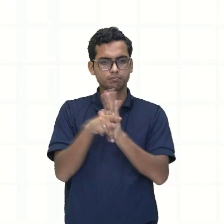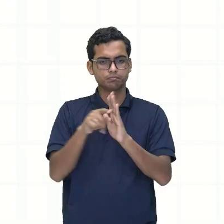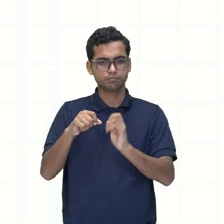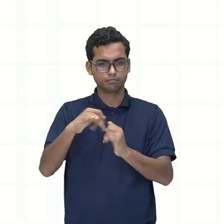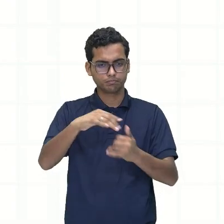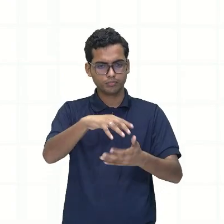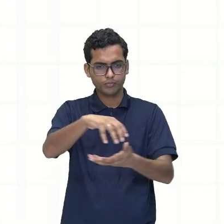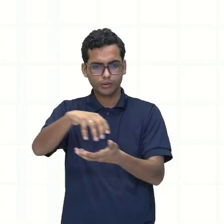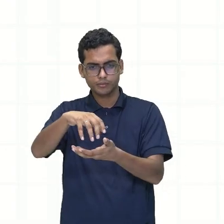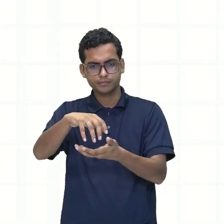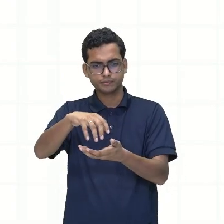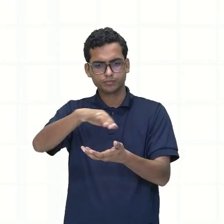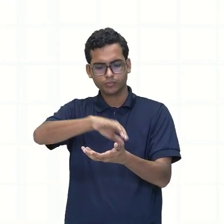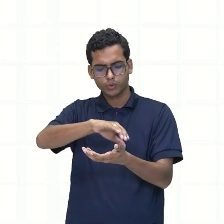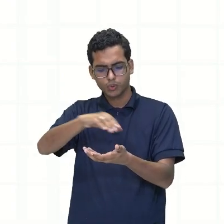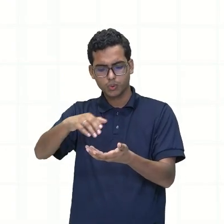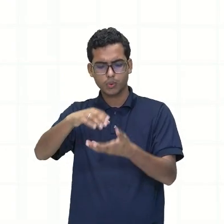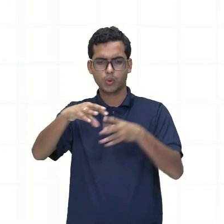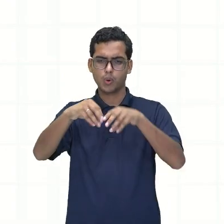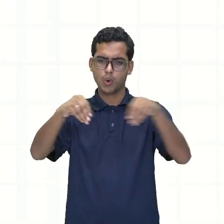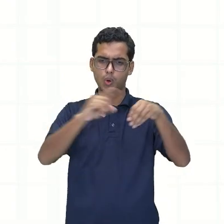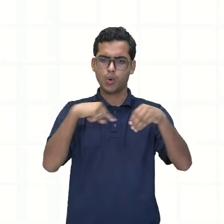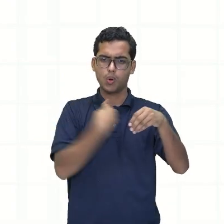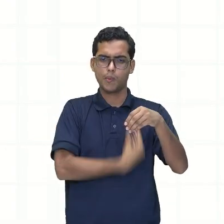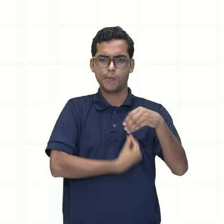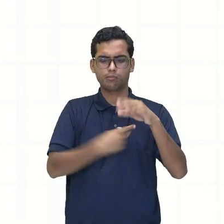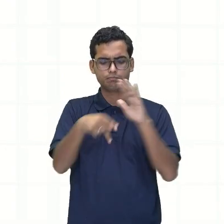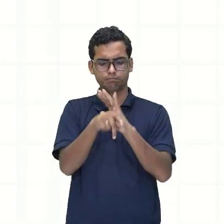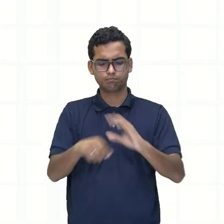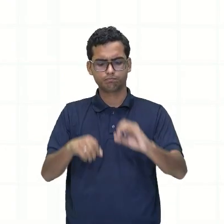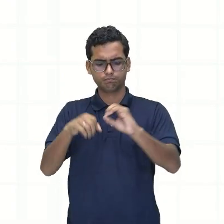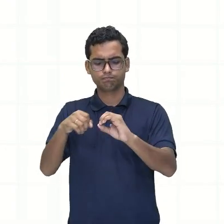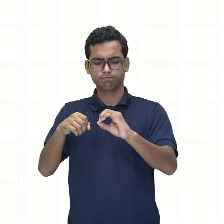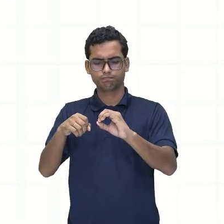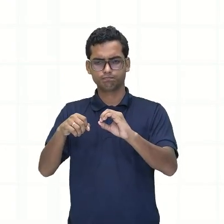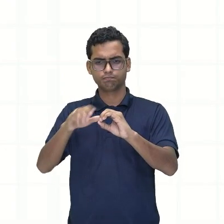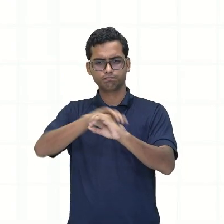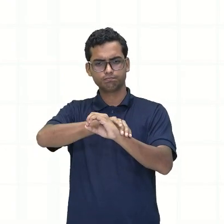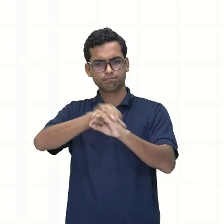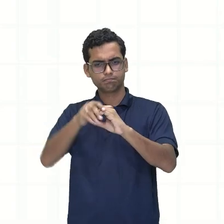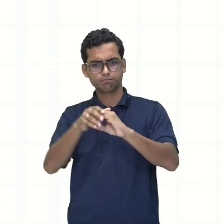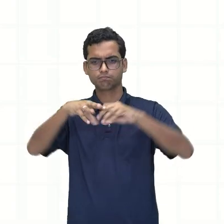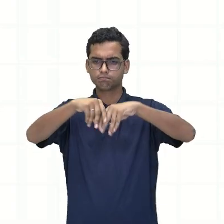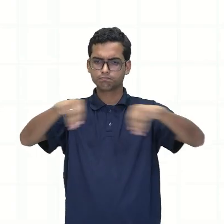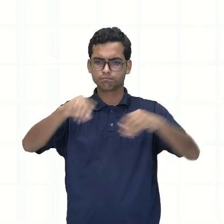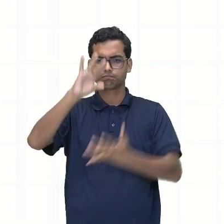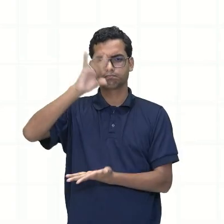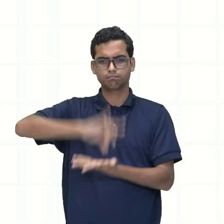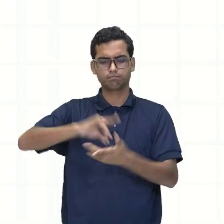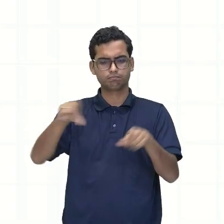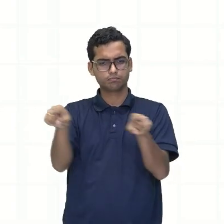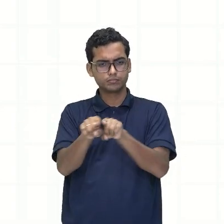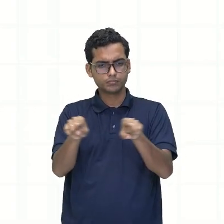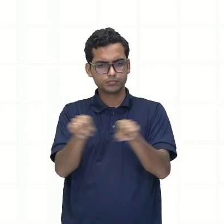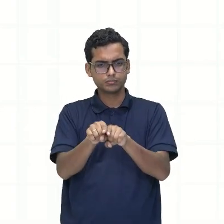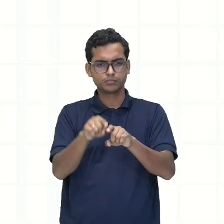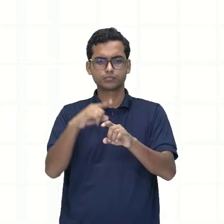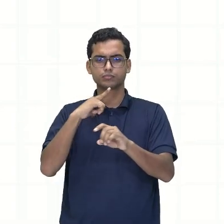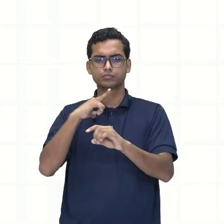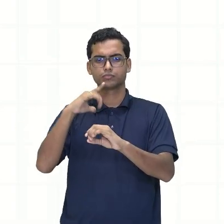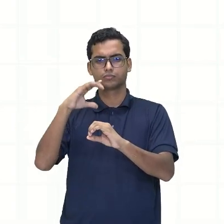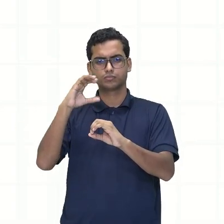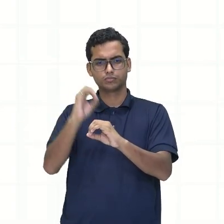onde nós estamos, onde está a formação das nuvens, o ar que nós respiramos, que tem de 0